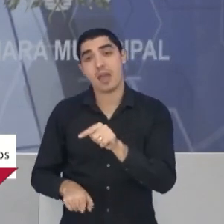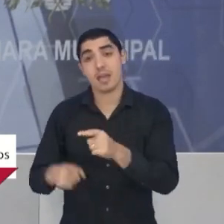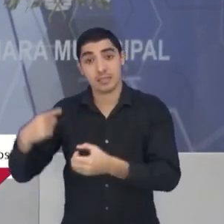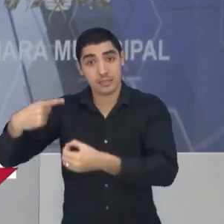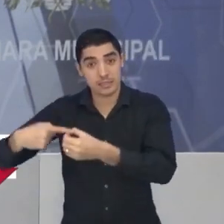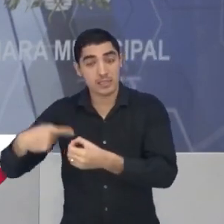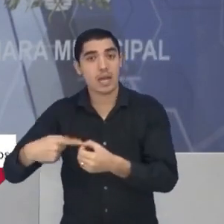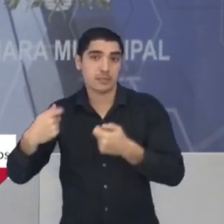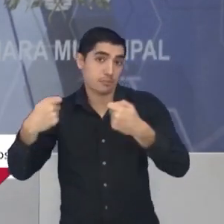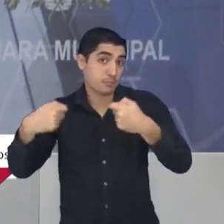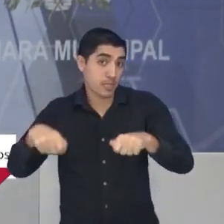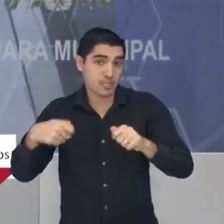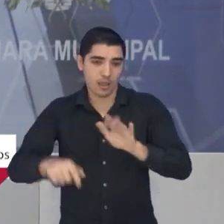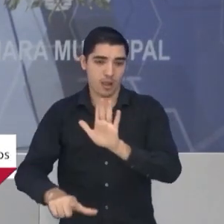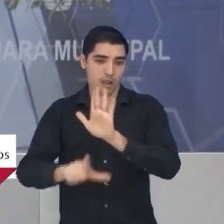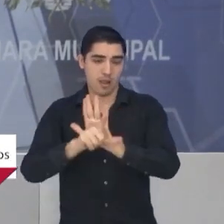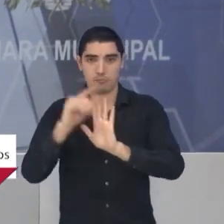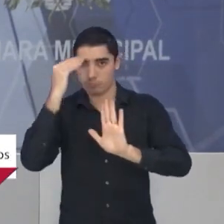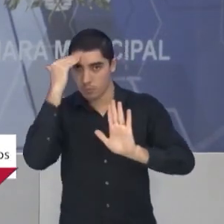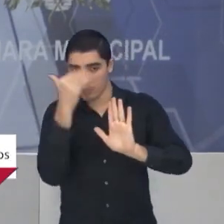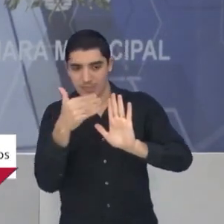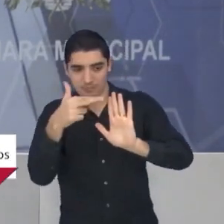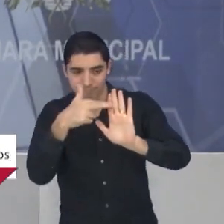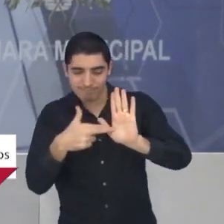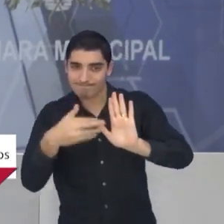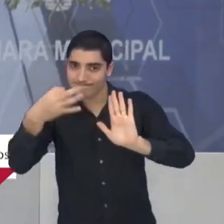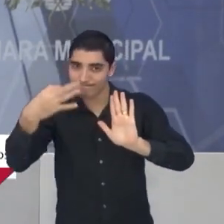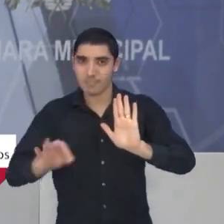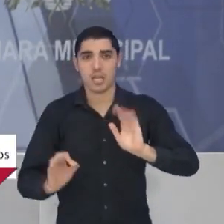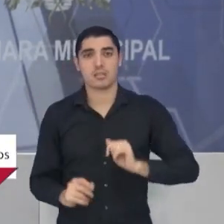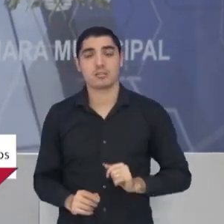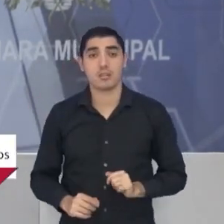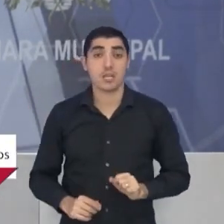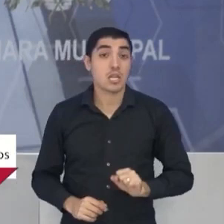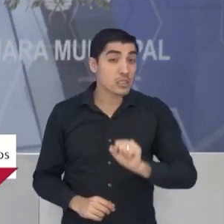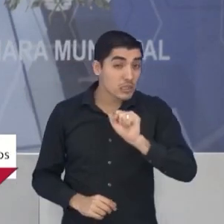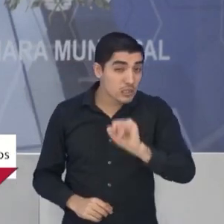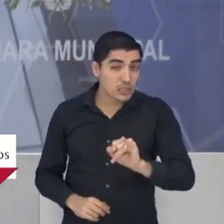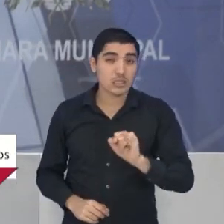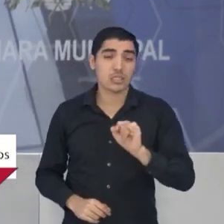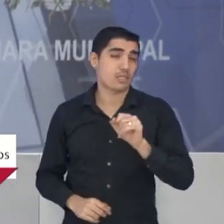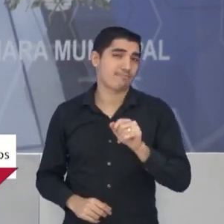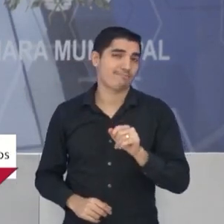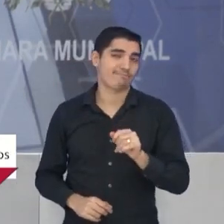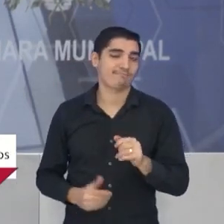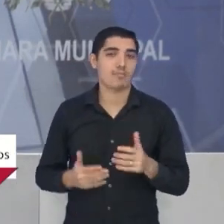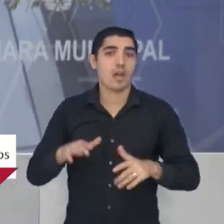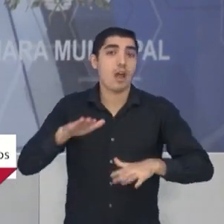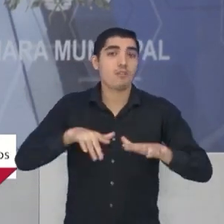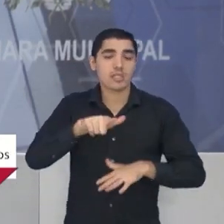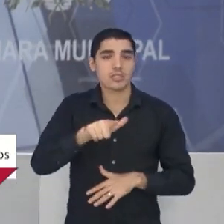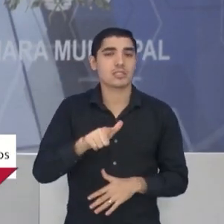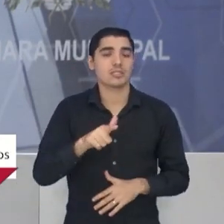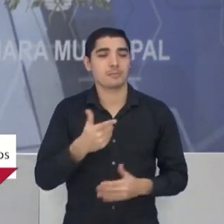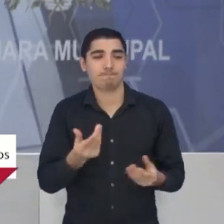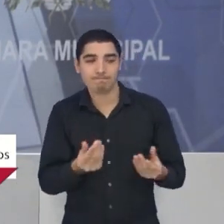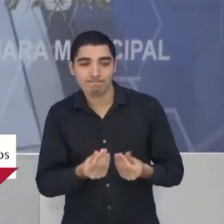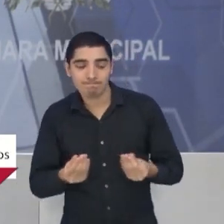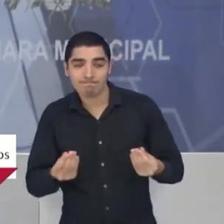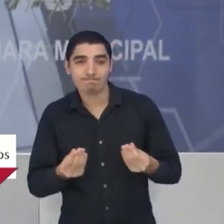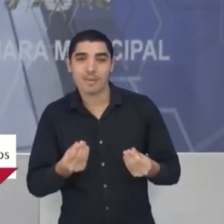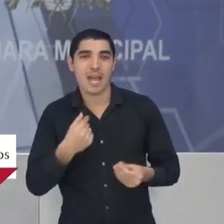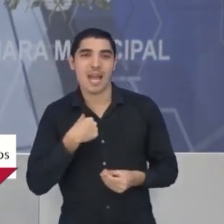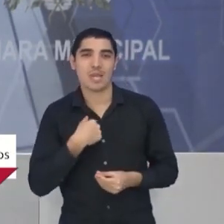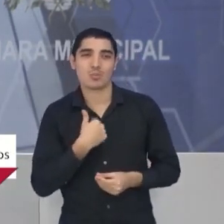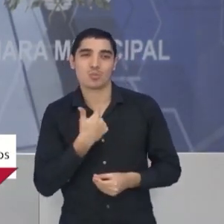tem em cada uma daquelas áreas então se você não obtém as respostas e que podem